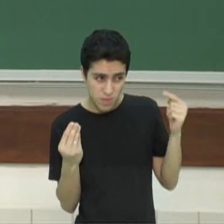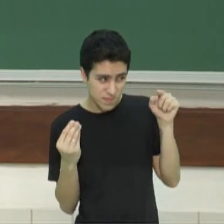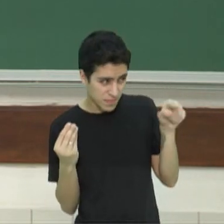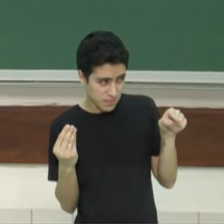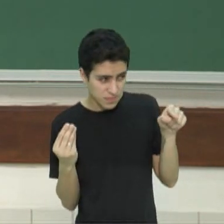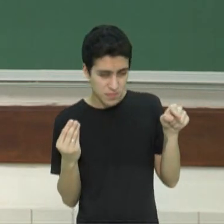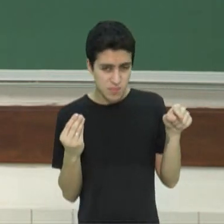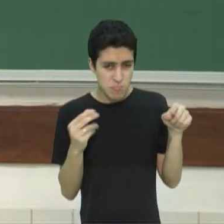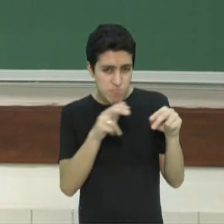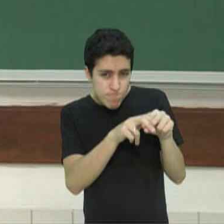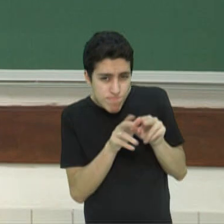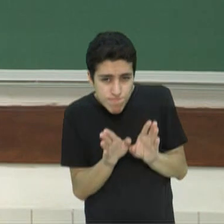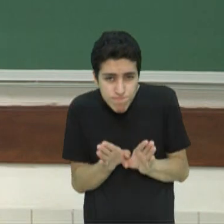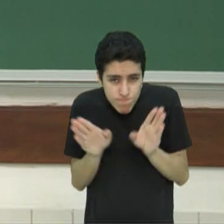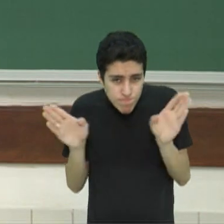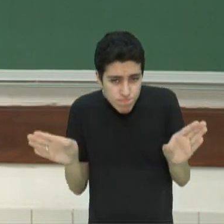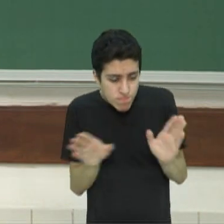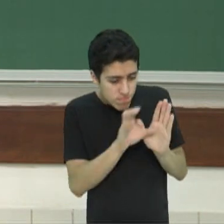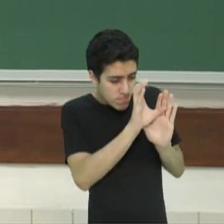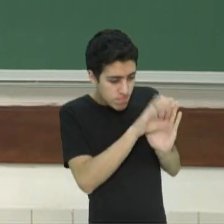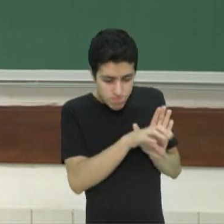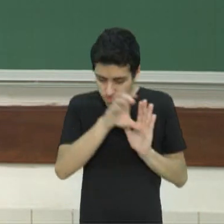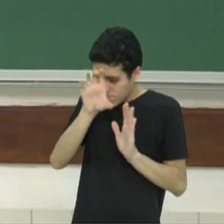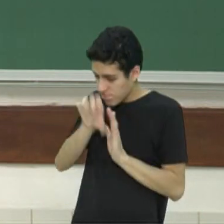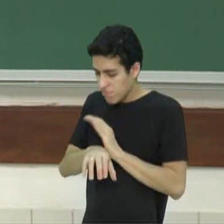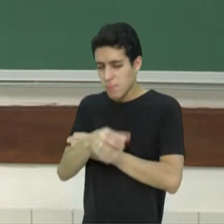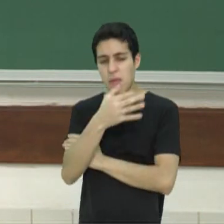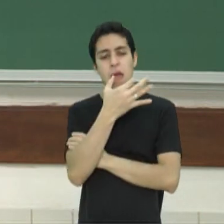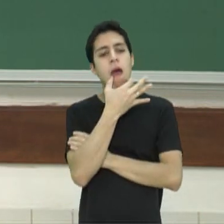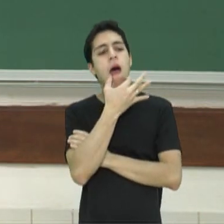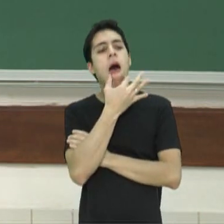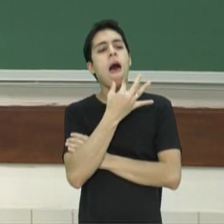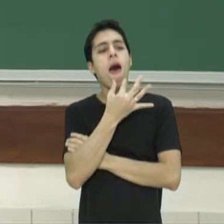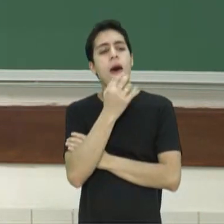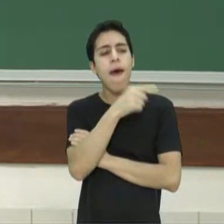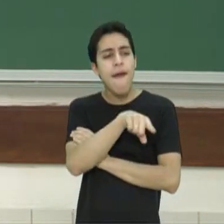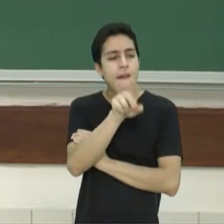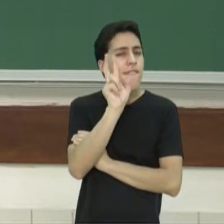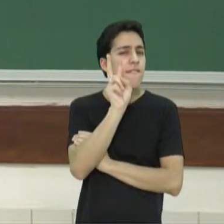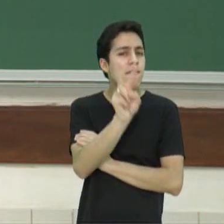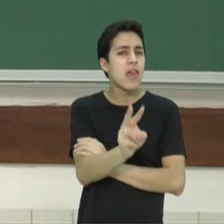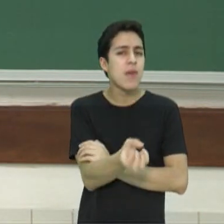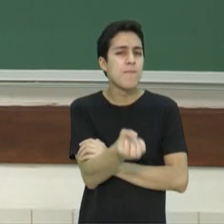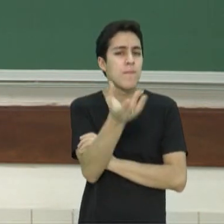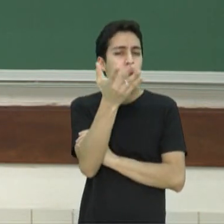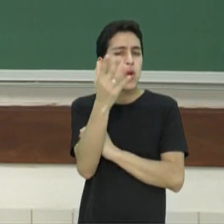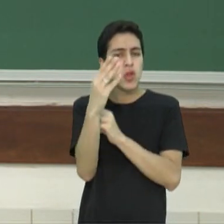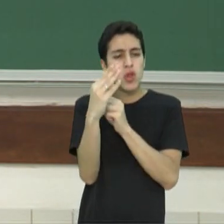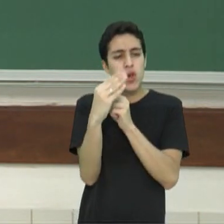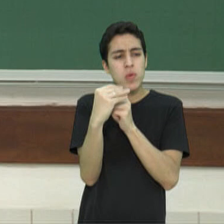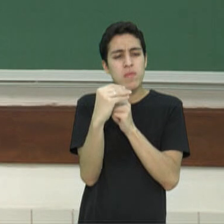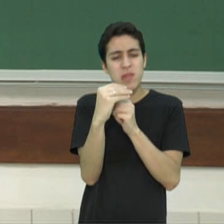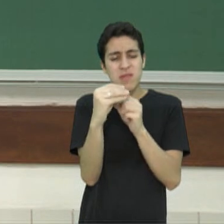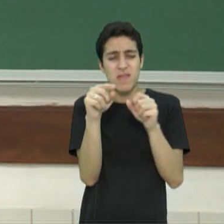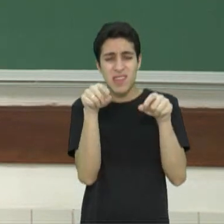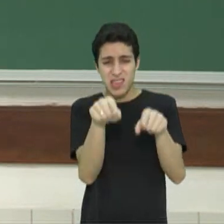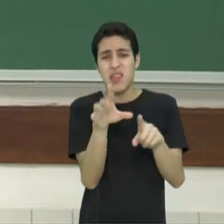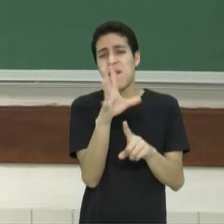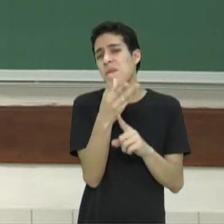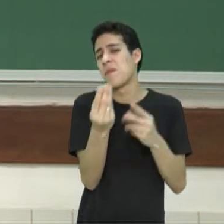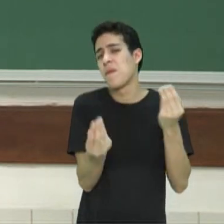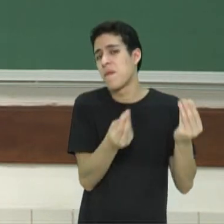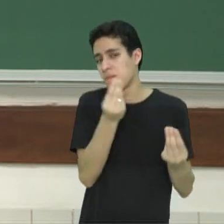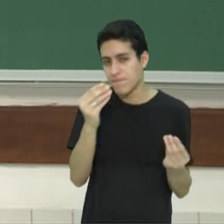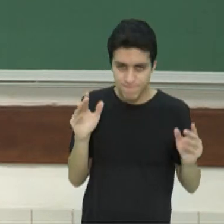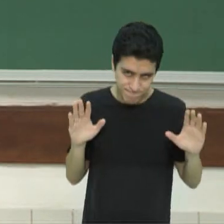dessa dualidade epistemológica, olha para a produção de conhecimento da obra de arte, certo?